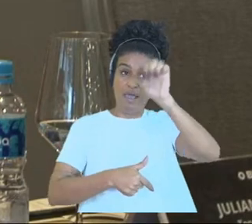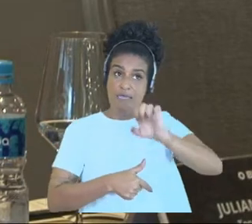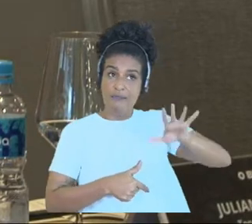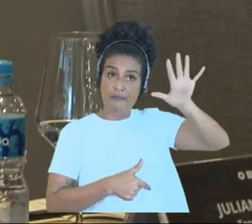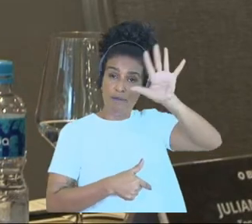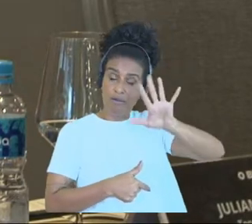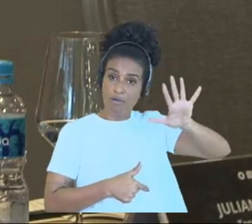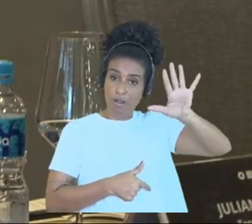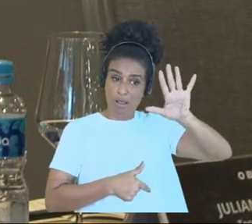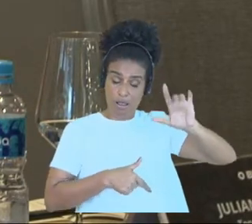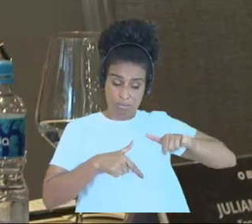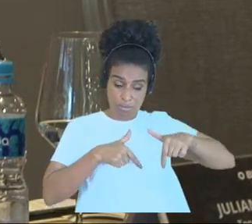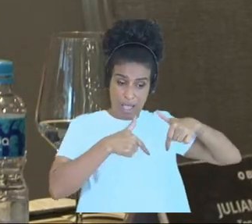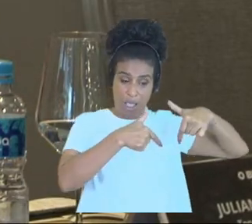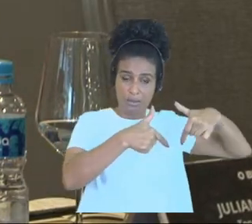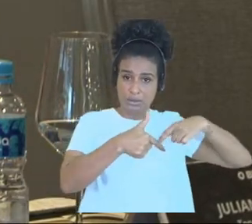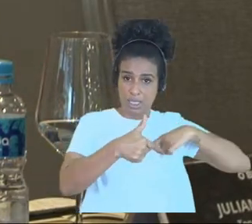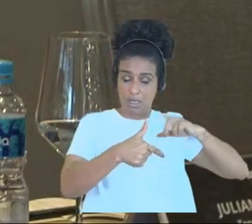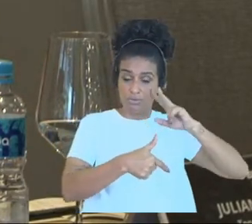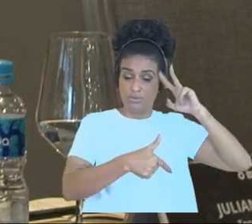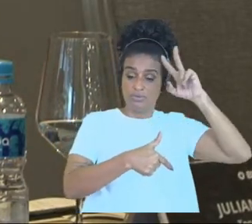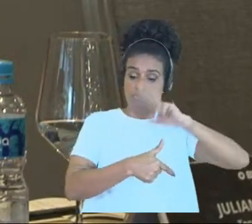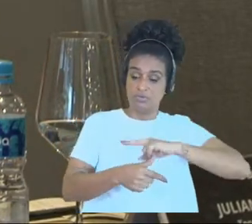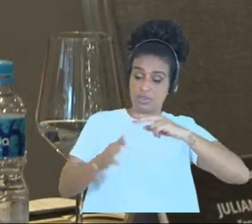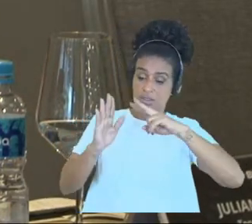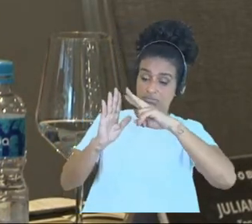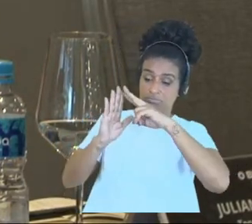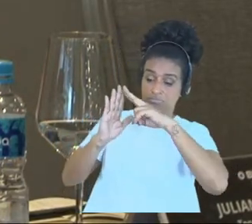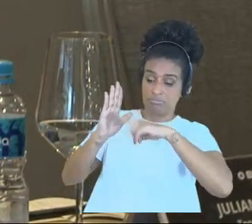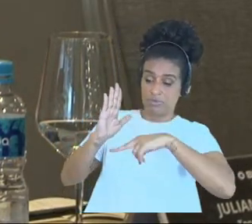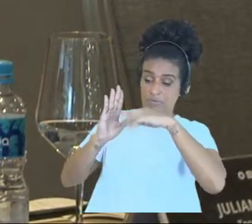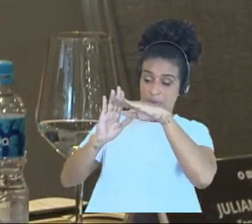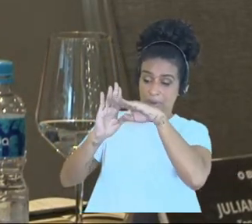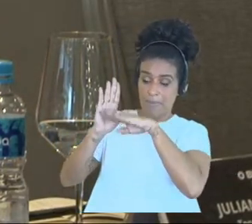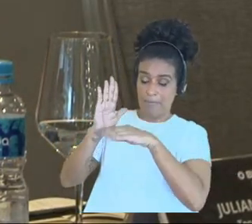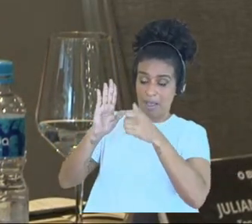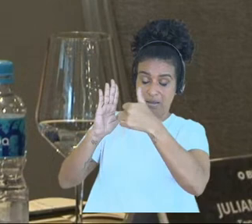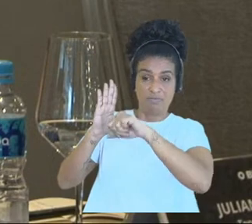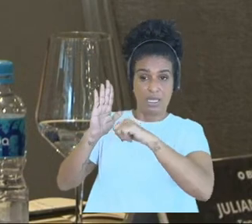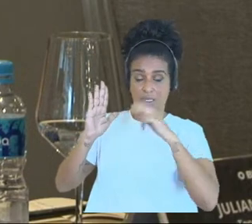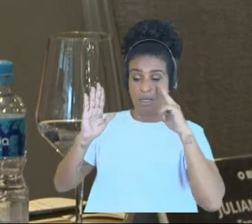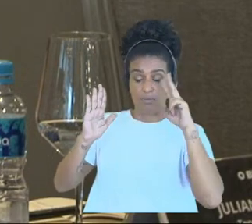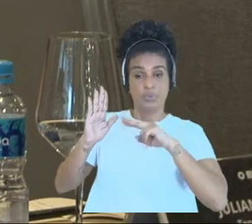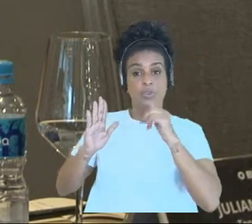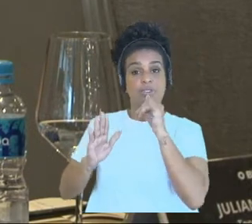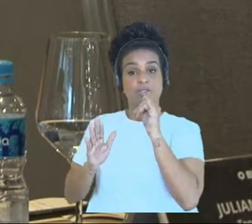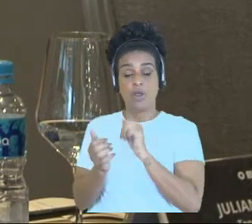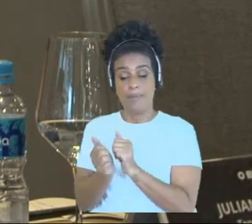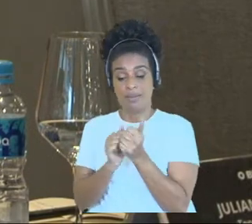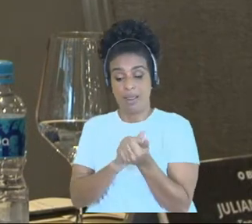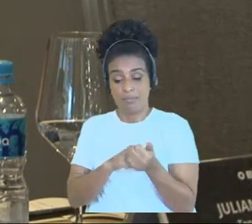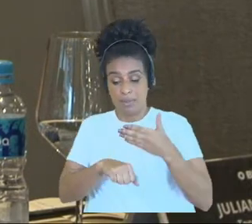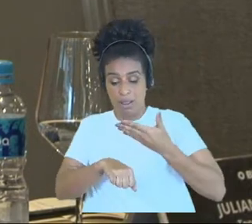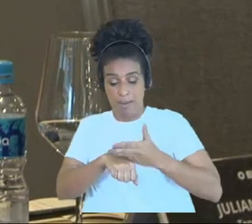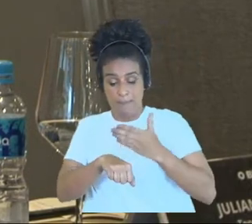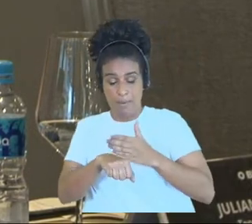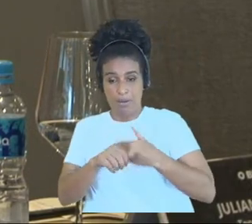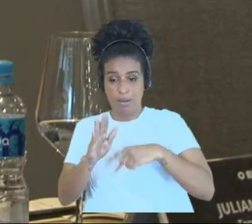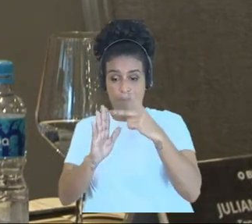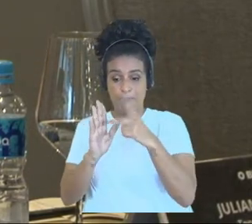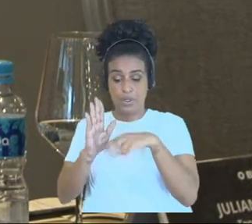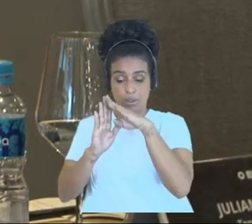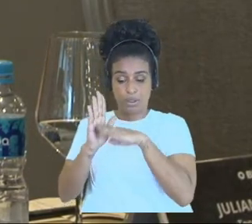inteira têm um costume de revisitar as suas despesas. Ou seja, colocam em prática programas e voltam para avaliar, para tentar ver